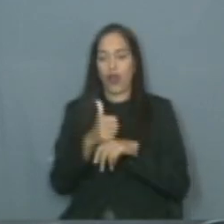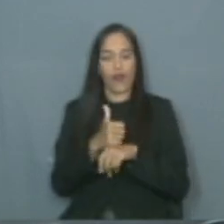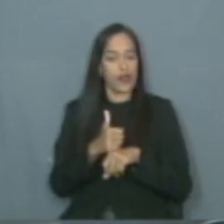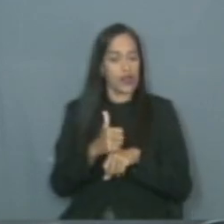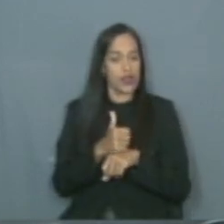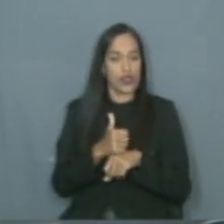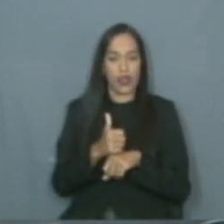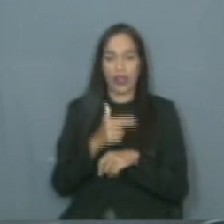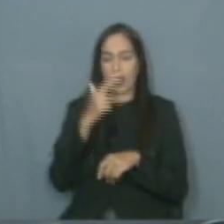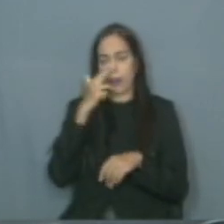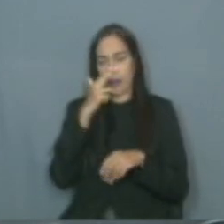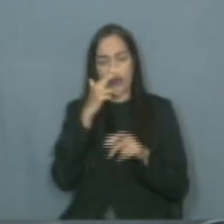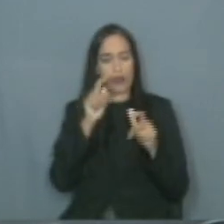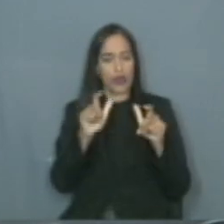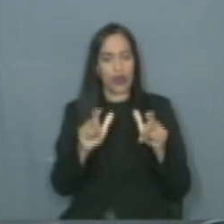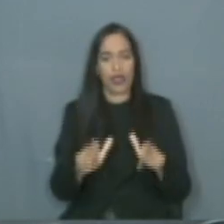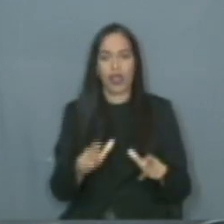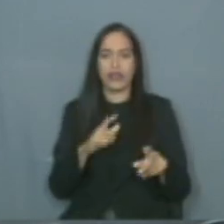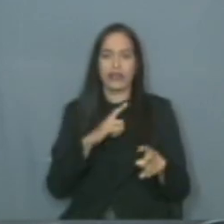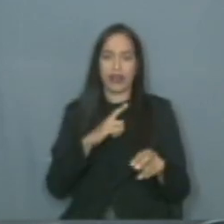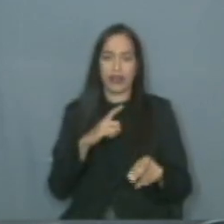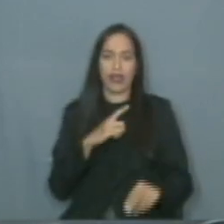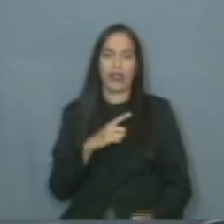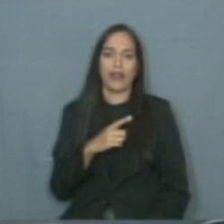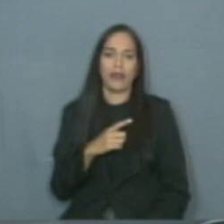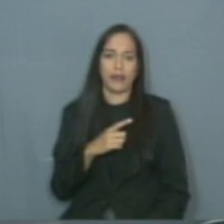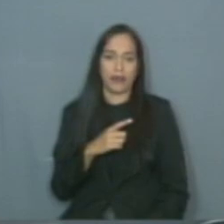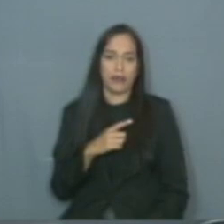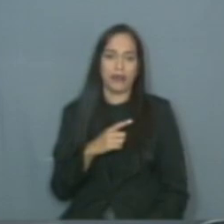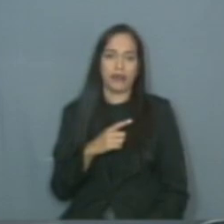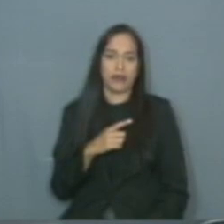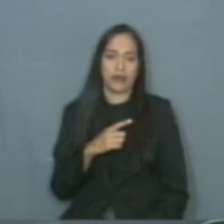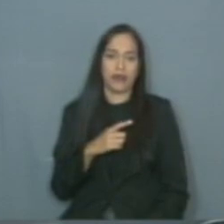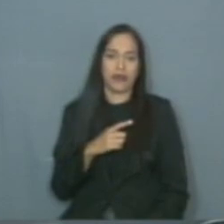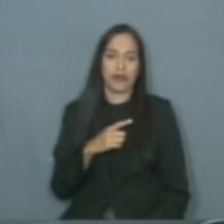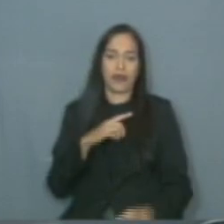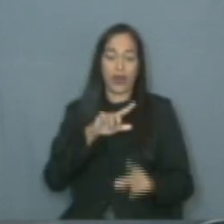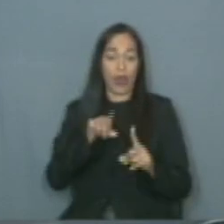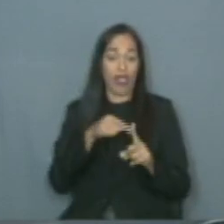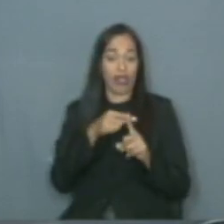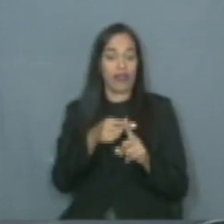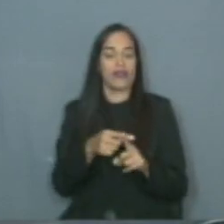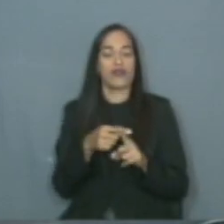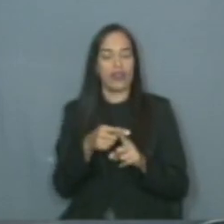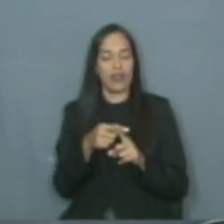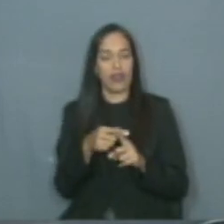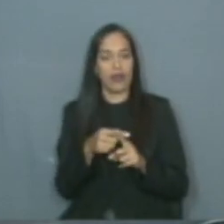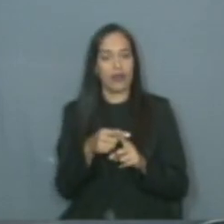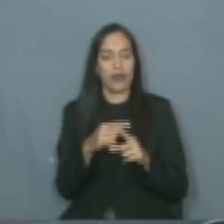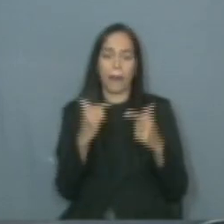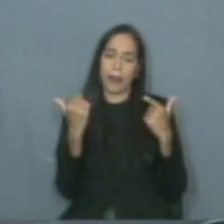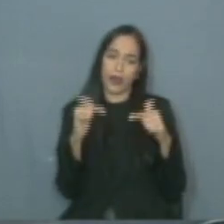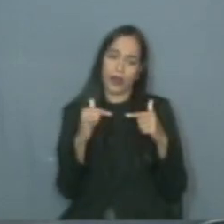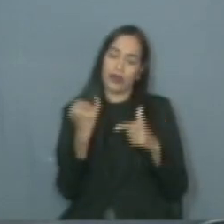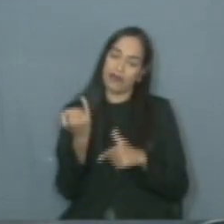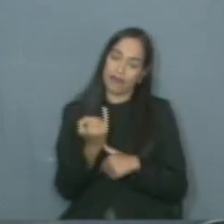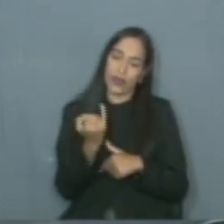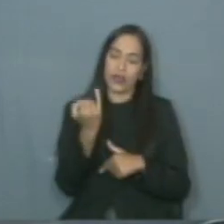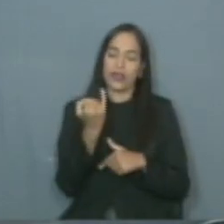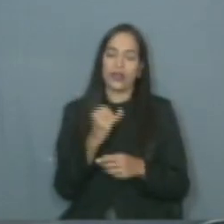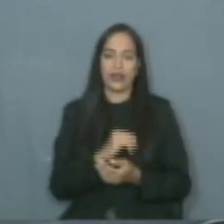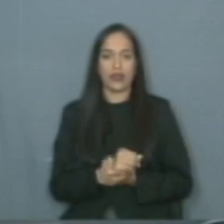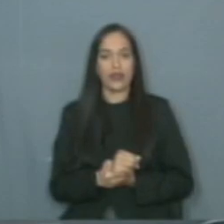nos mesmos lugares, a ter o adicional de insalubridade pelo trabalho importante que